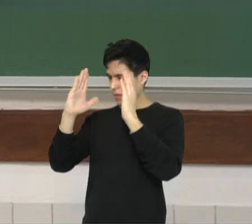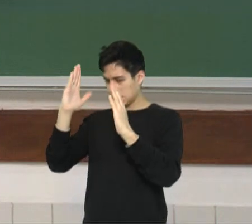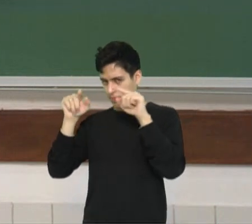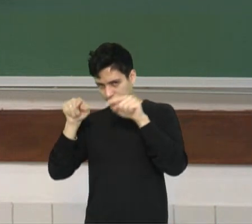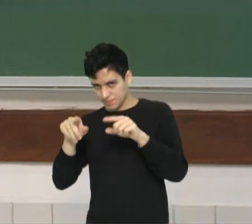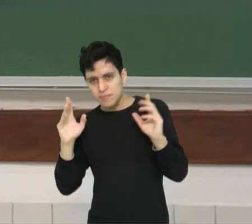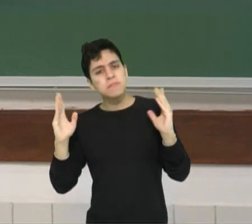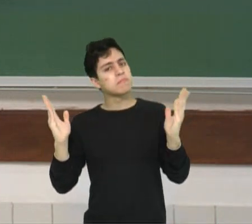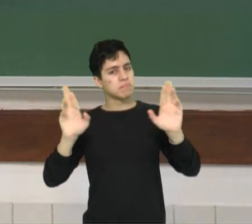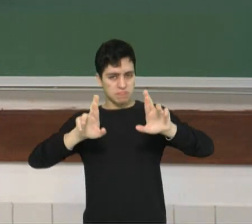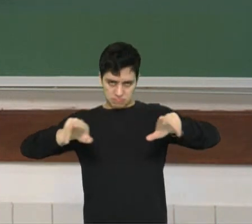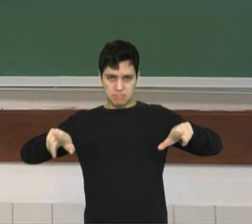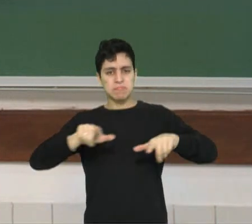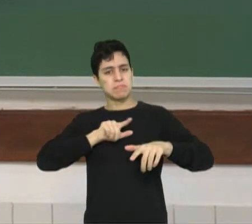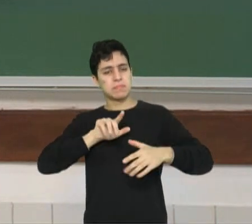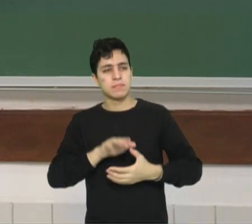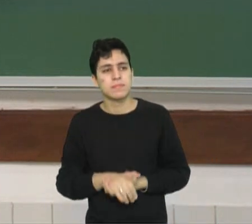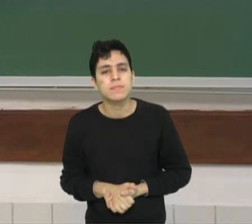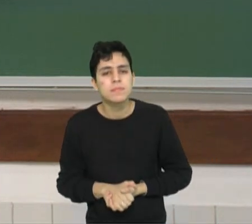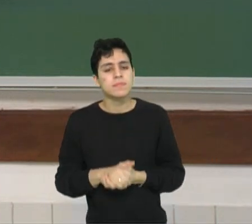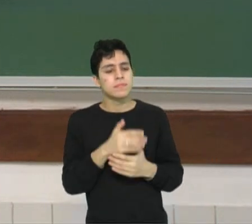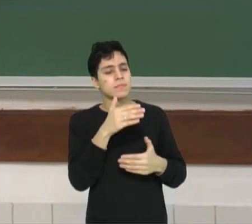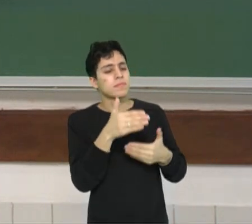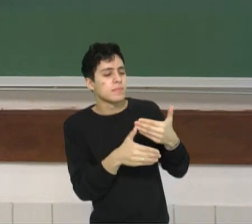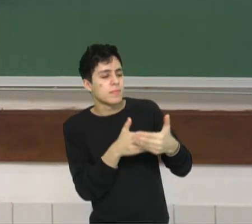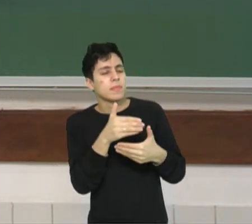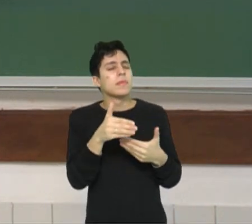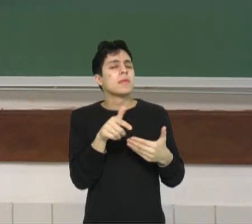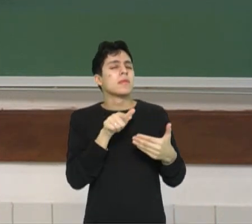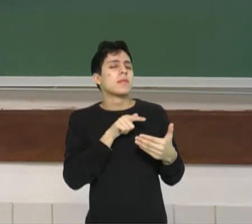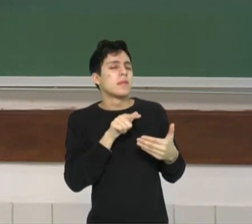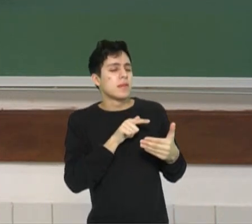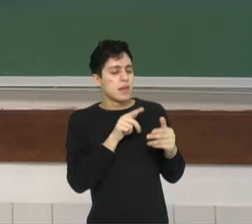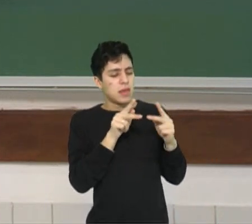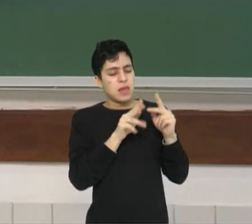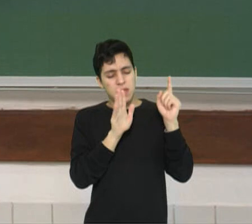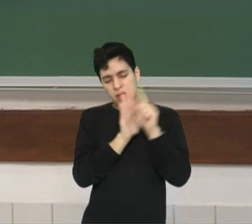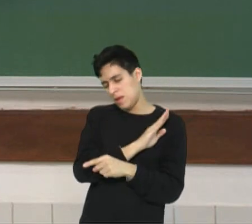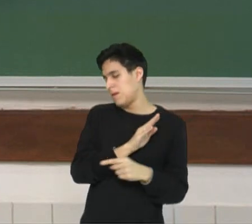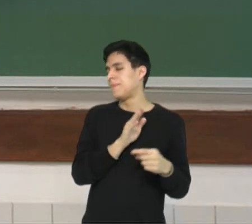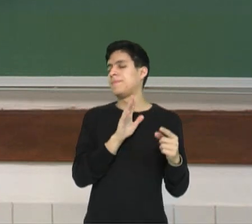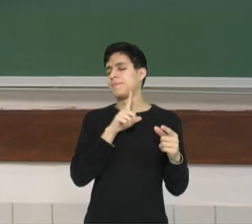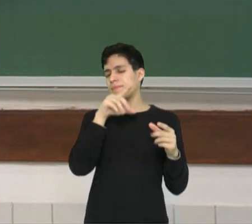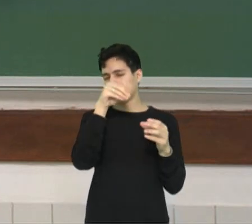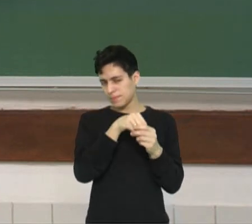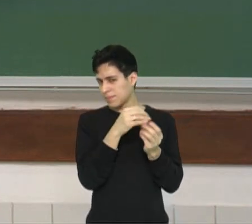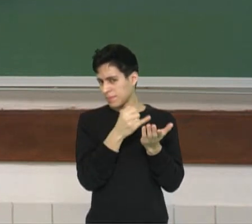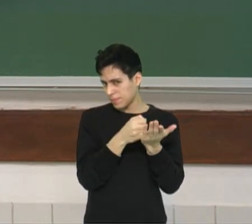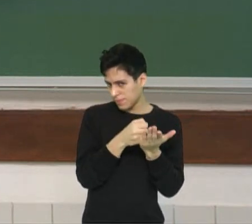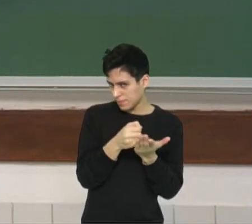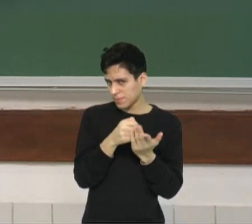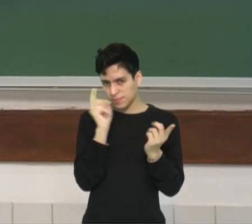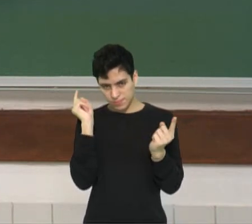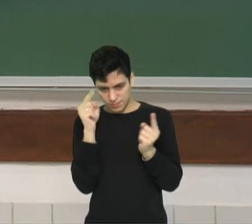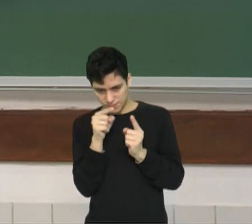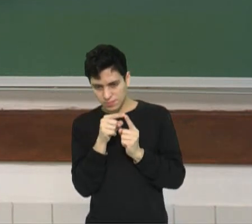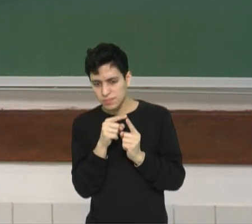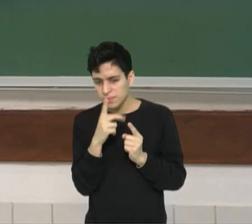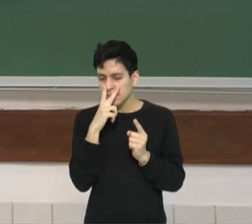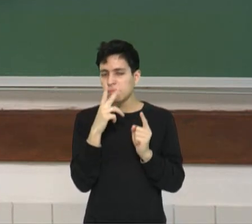e até a doença. Cada vez são menos as doenças sem cura ou em que